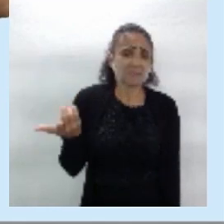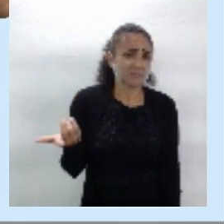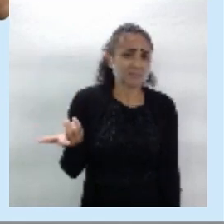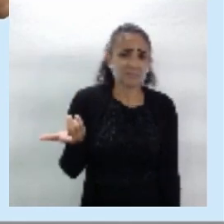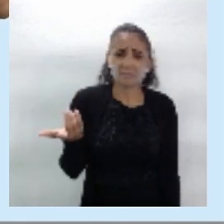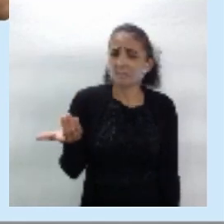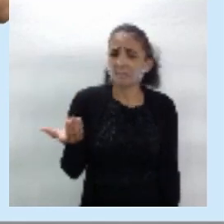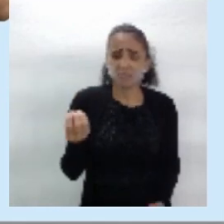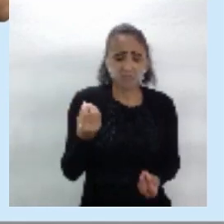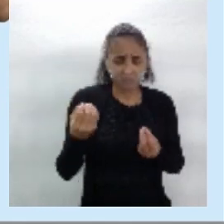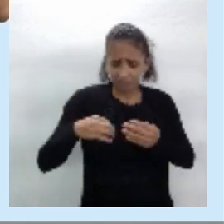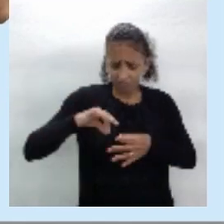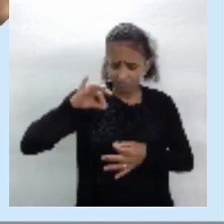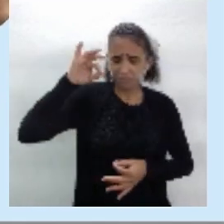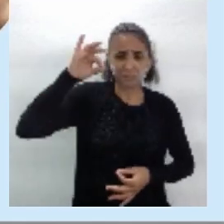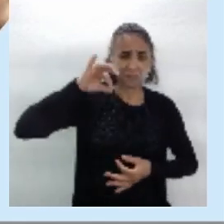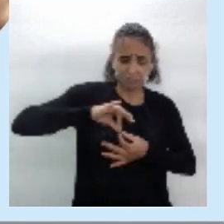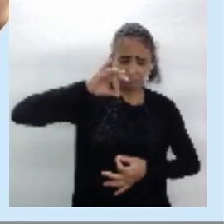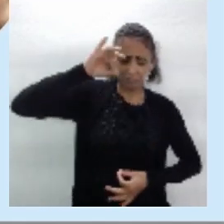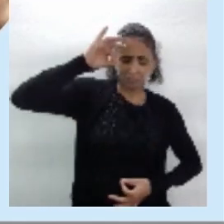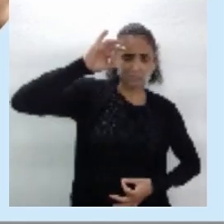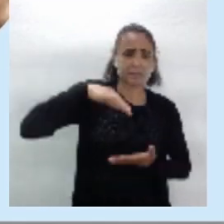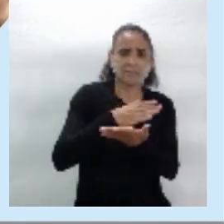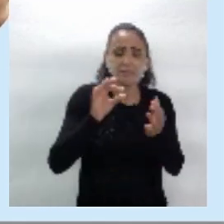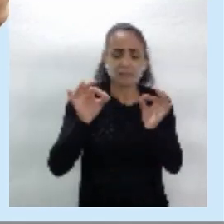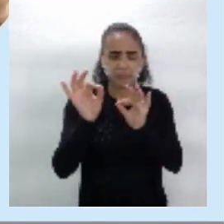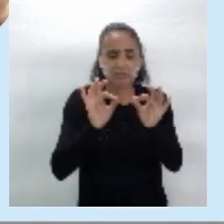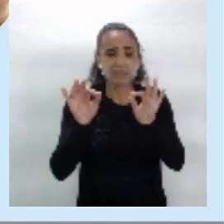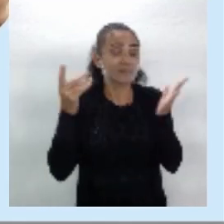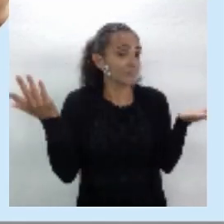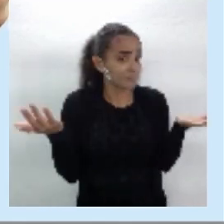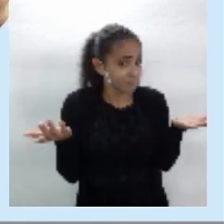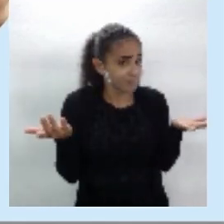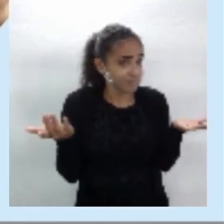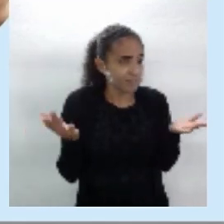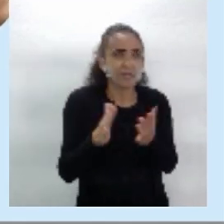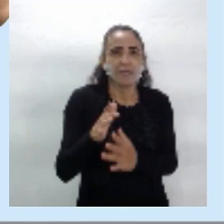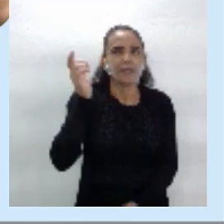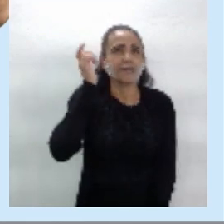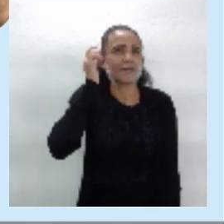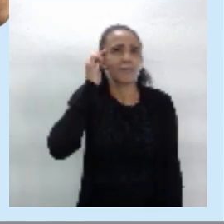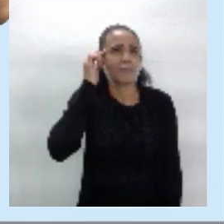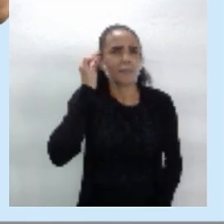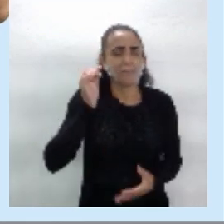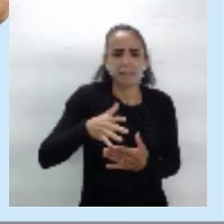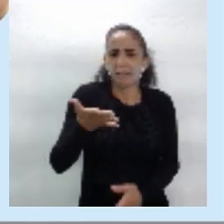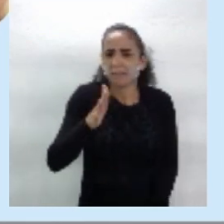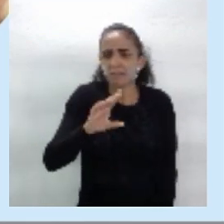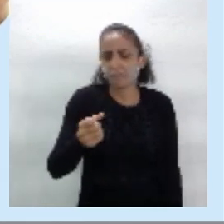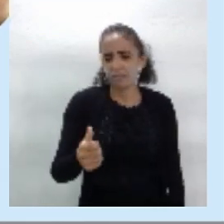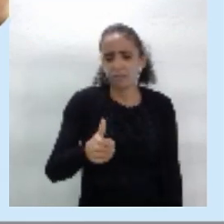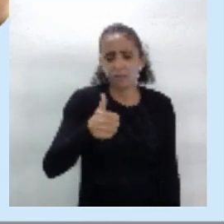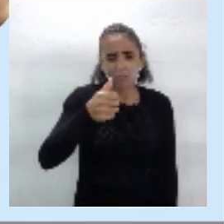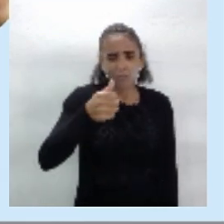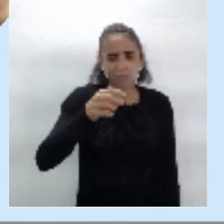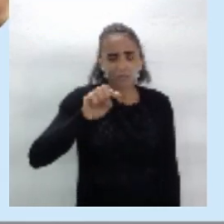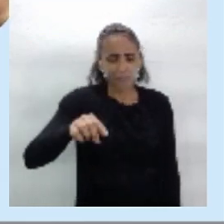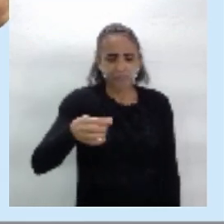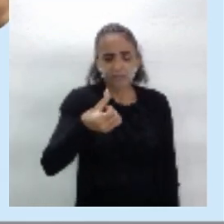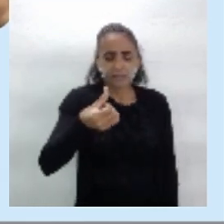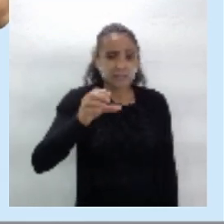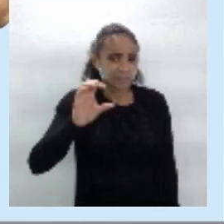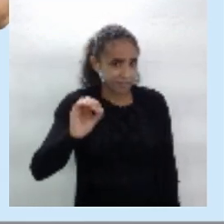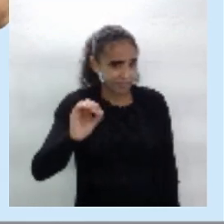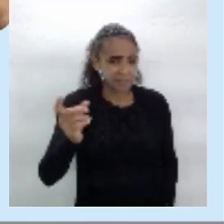botei em medir, né? Então a gente vai ver como. Você diz, meu tamanho é 1,60 m, meu tamanho